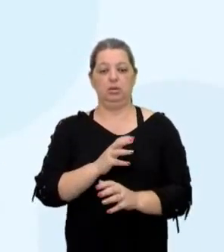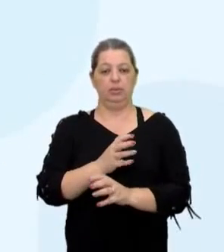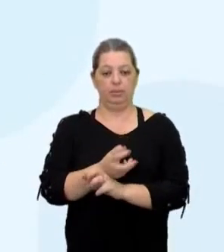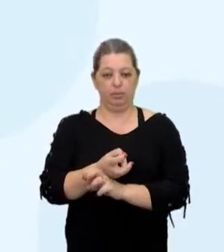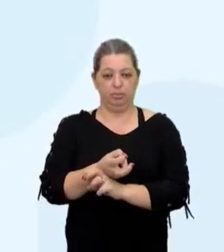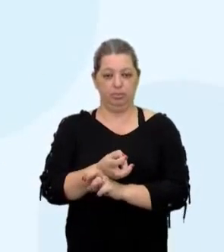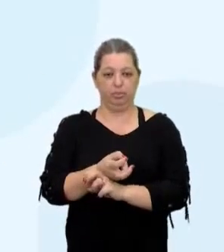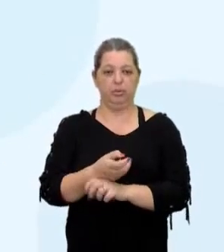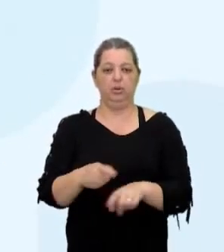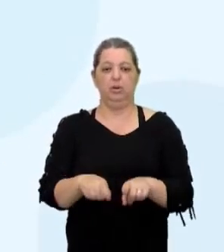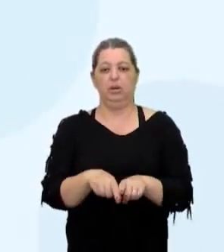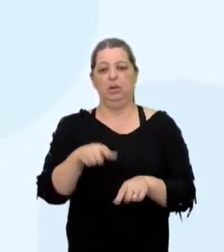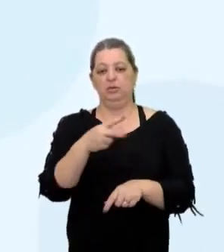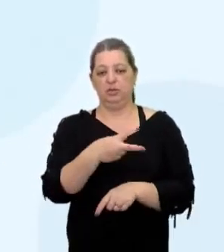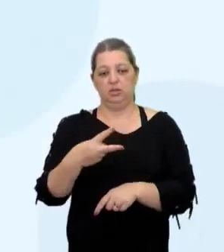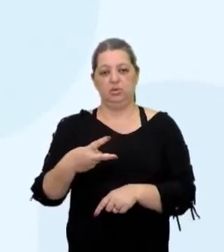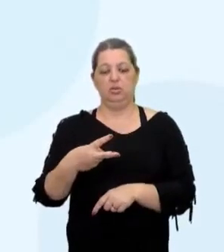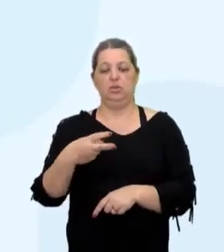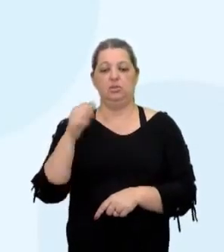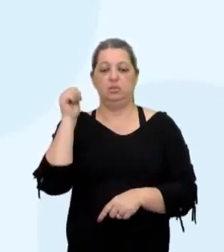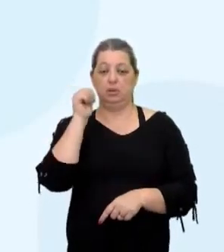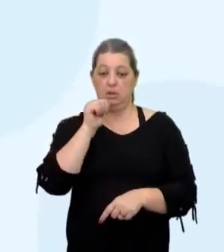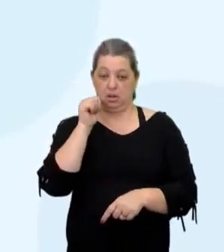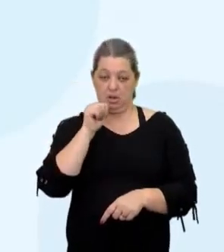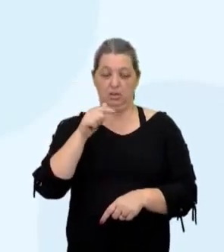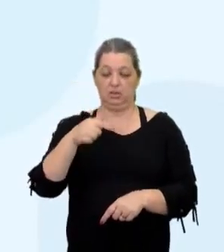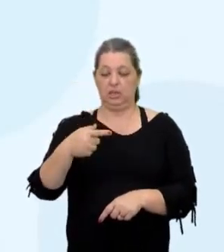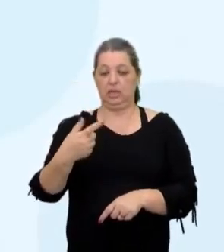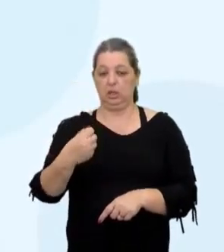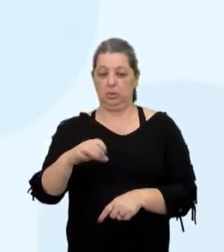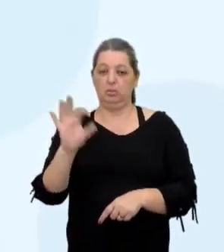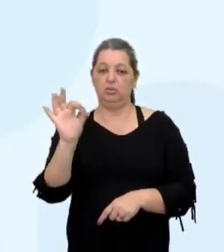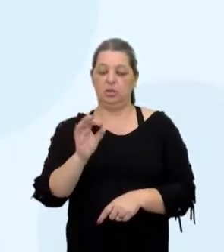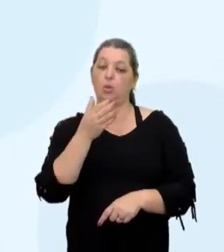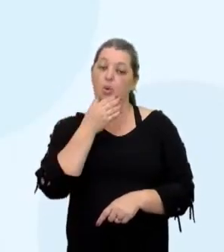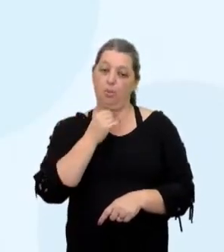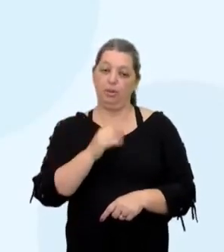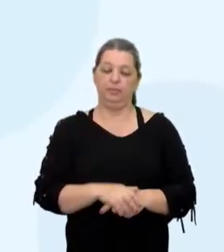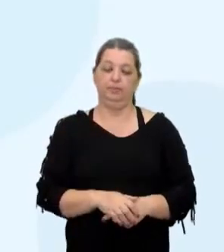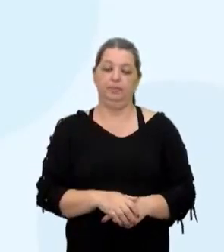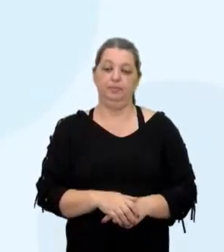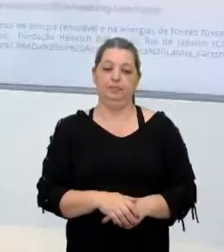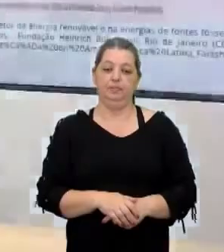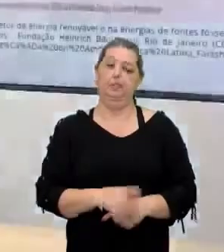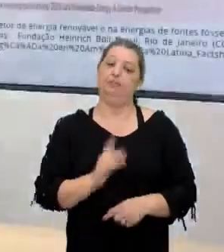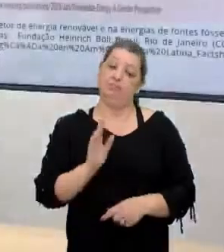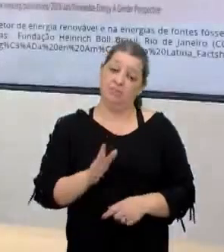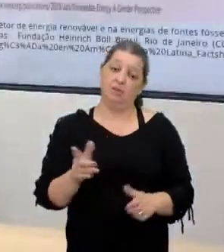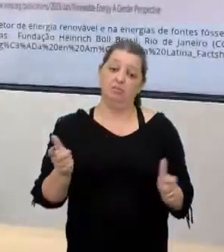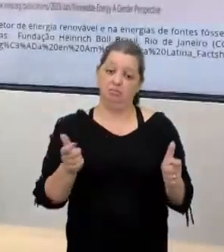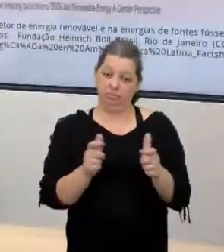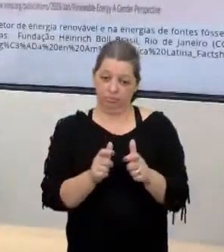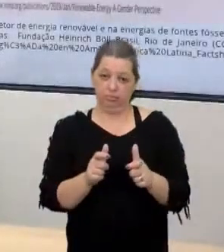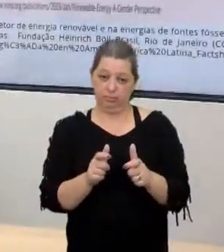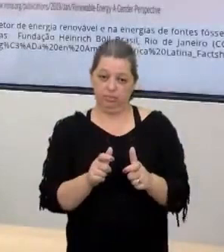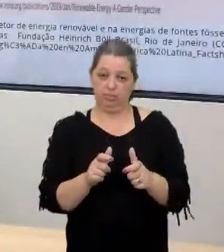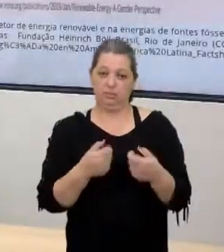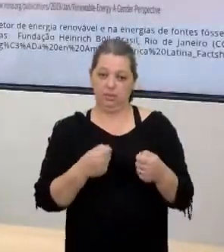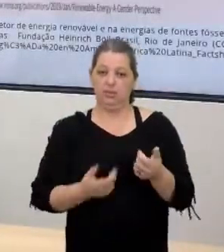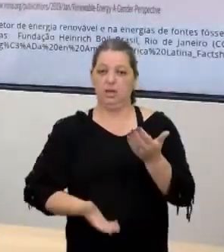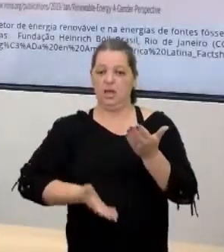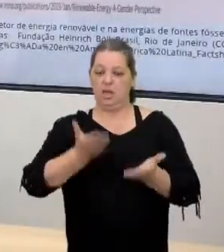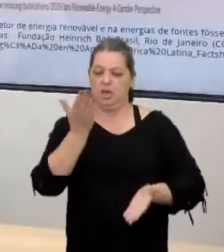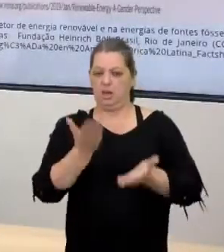mulheres e 78% são de homens, né? Ainda são números baixos, né? Tem que ter um equilíbrio aí, né, Júlia?